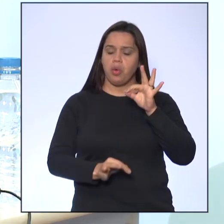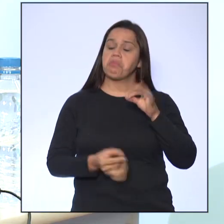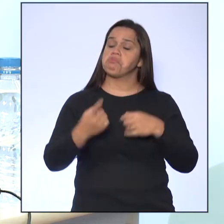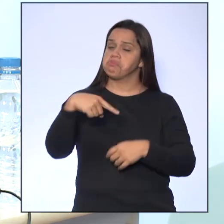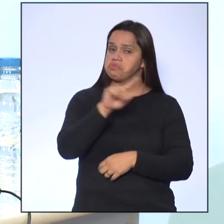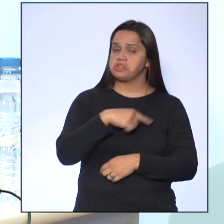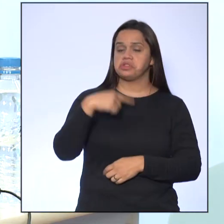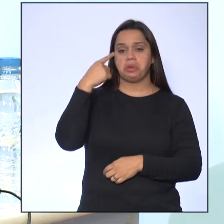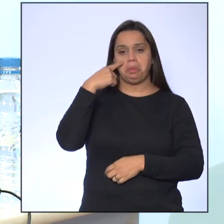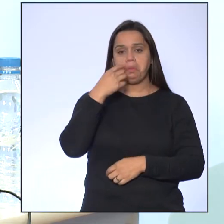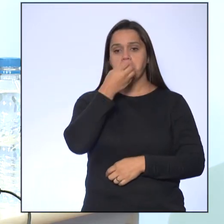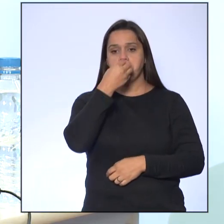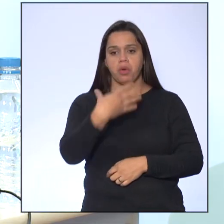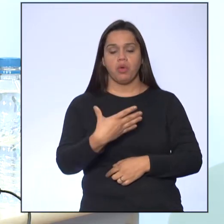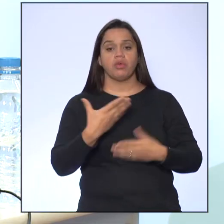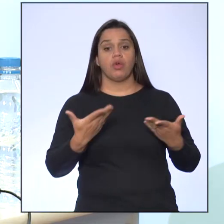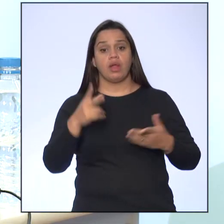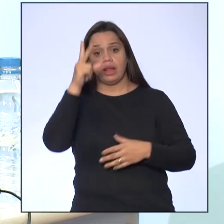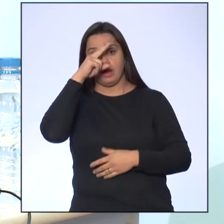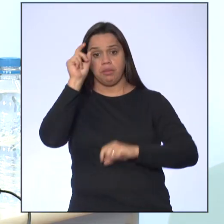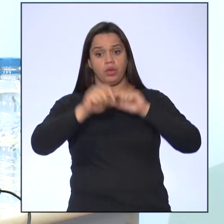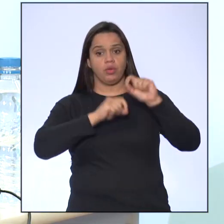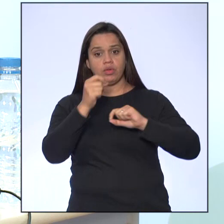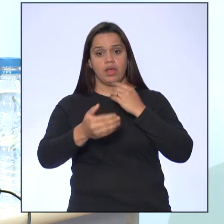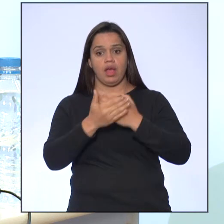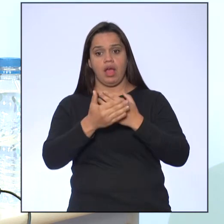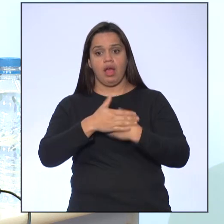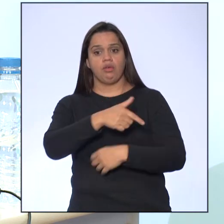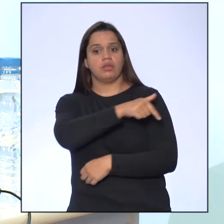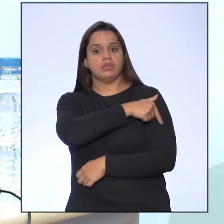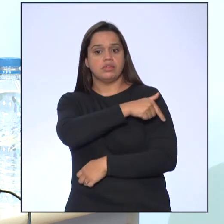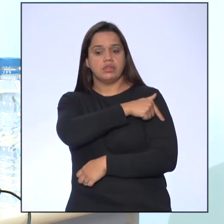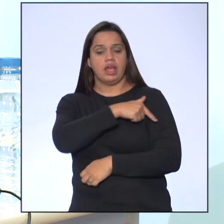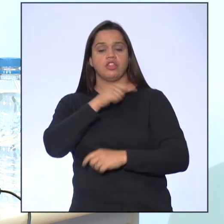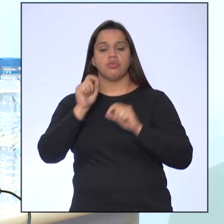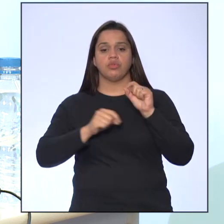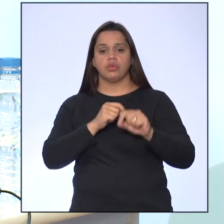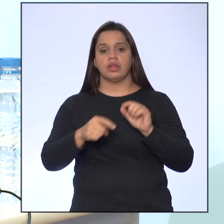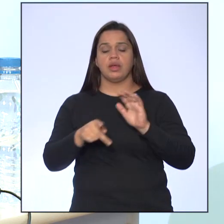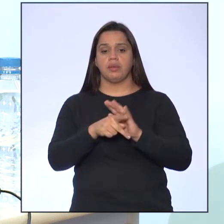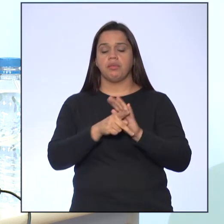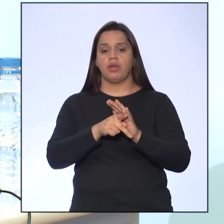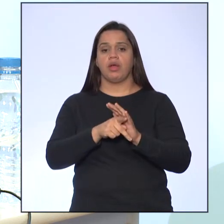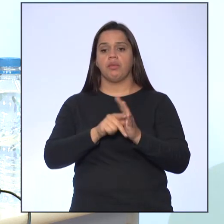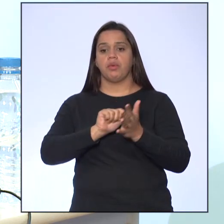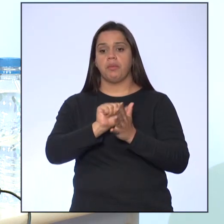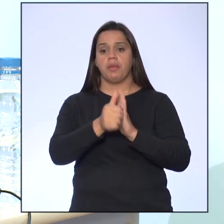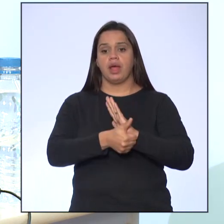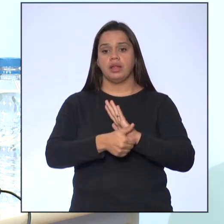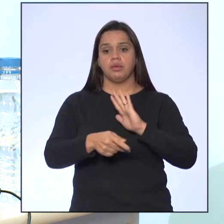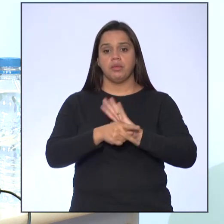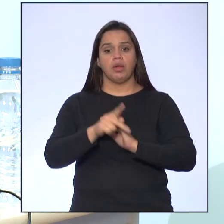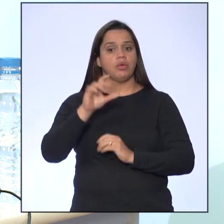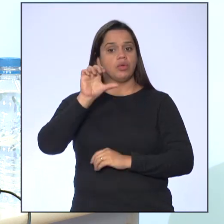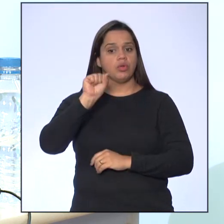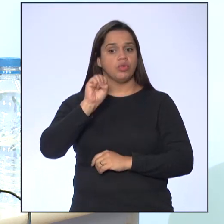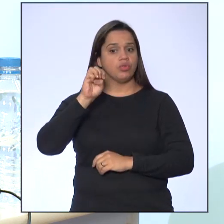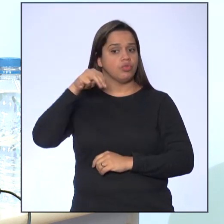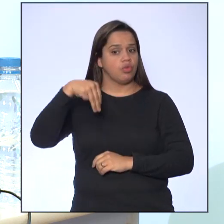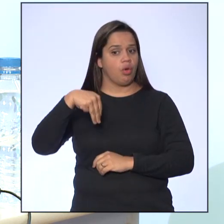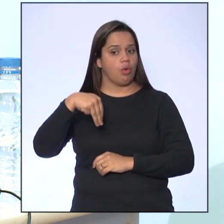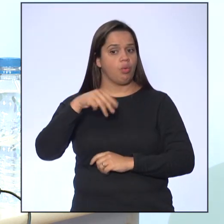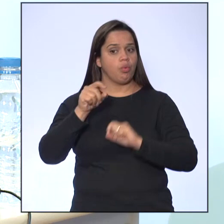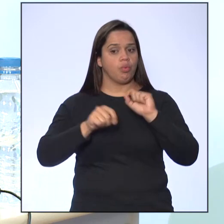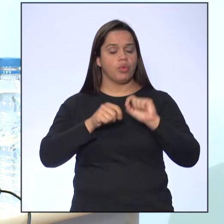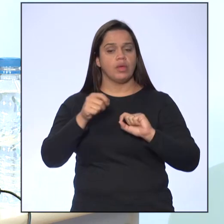afinados. Só lembrando que a gente está numa aula do sétimo ano sobre parâmetros do som, elementos constitutivos do som. Eu queria que vocês